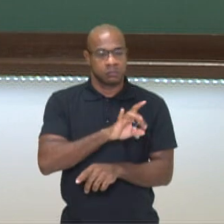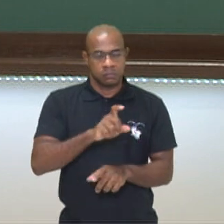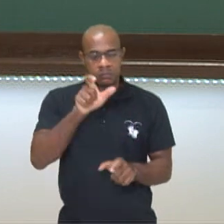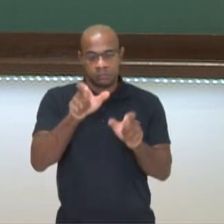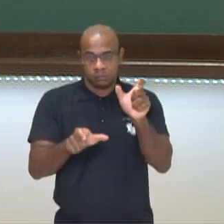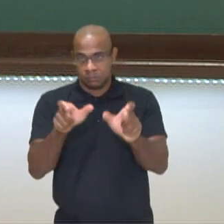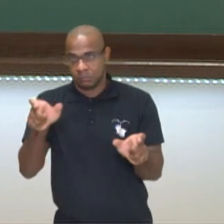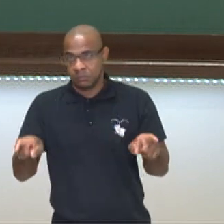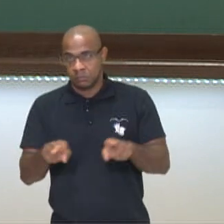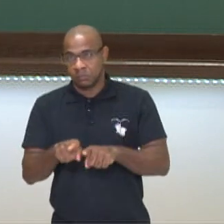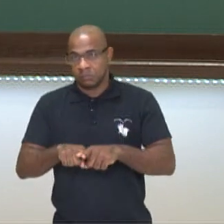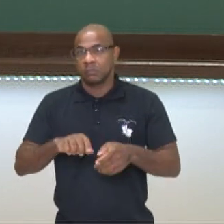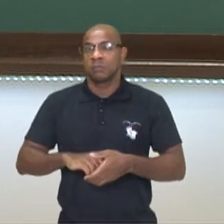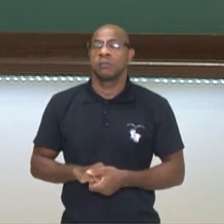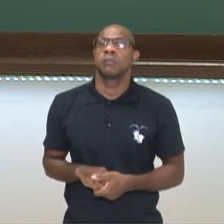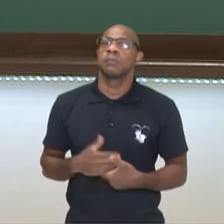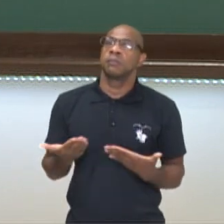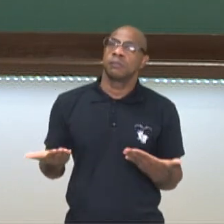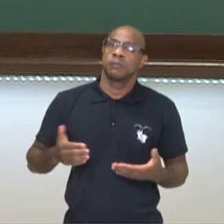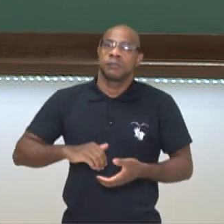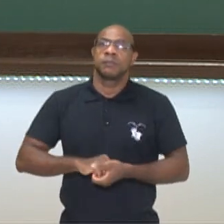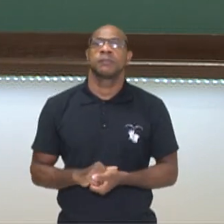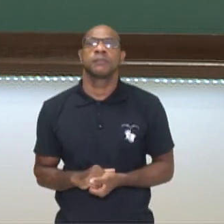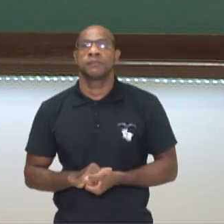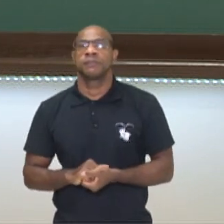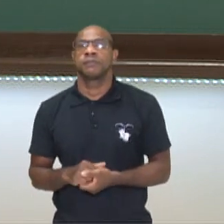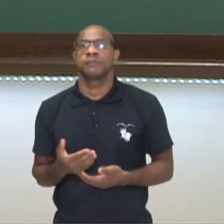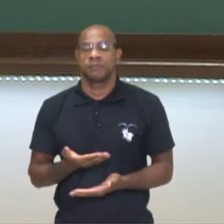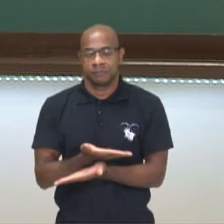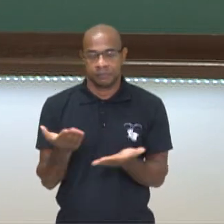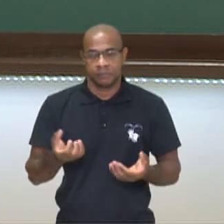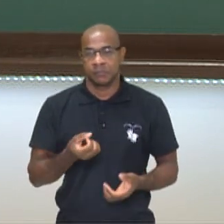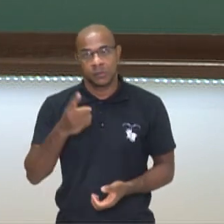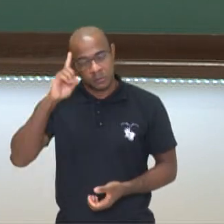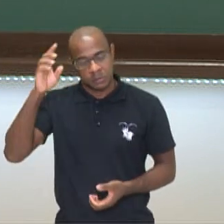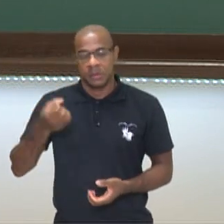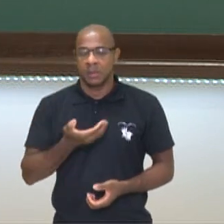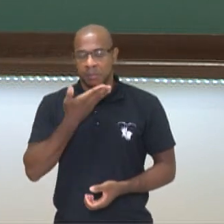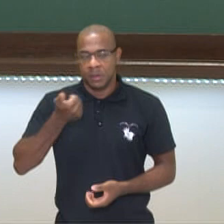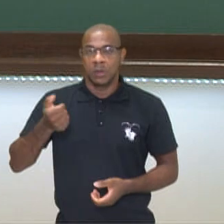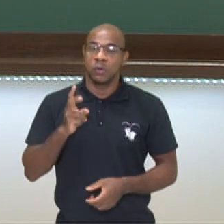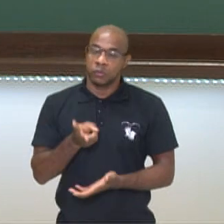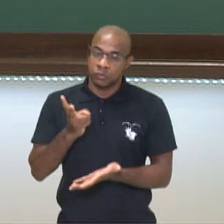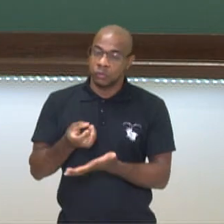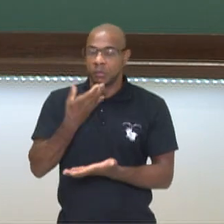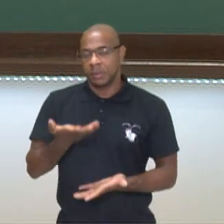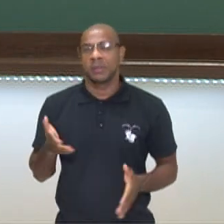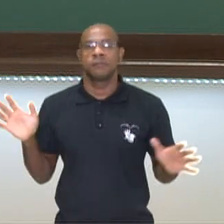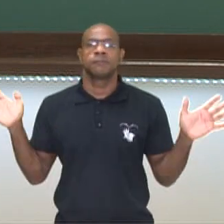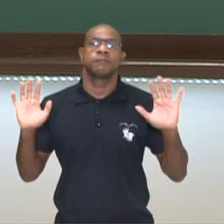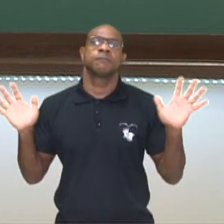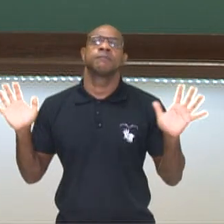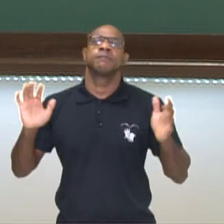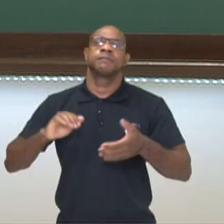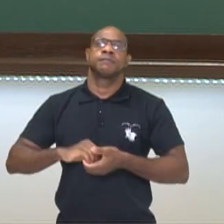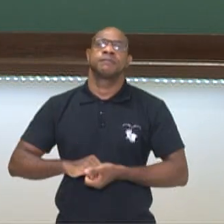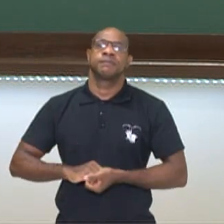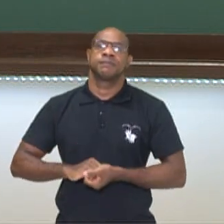eu lírico. Agora sim estamos no fim. Desejo a você dias melhores, continue bem e até a próxima!